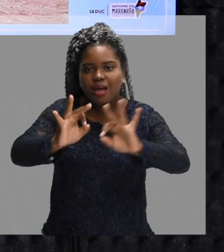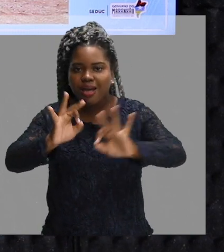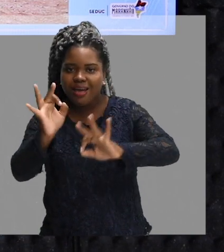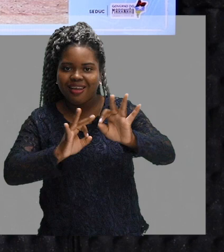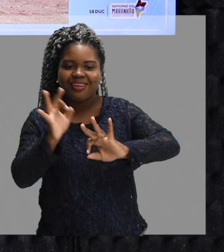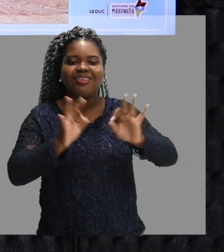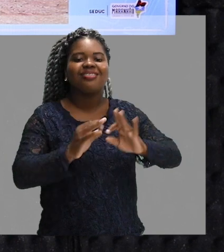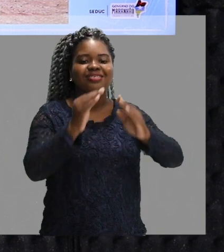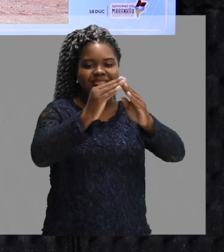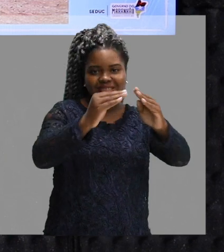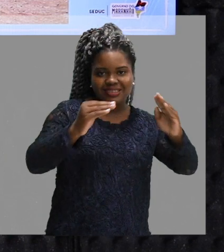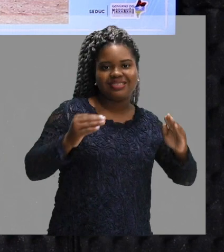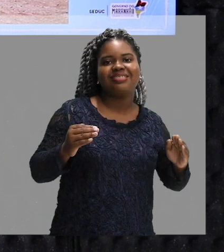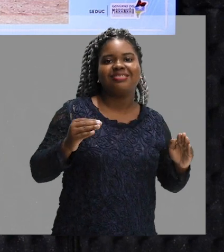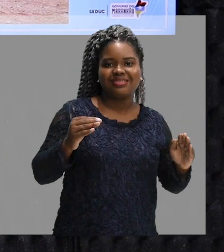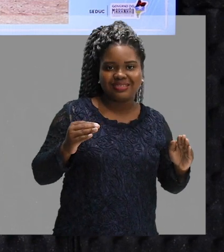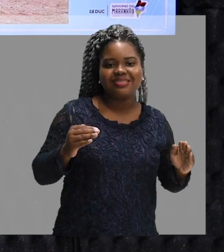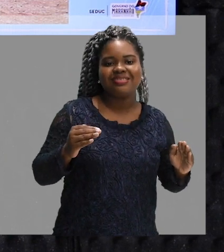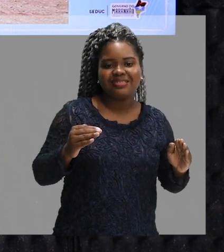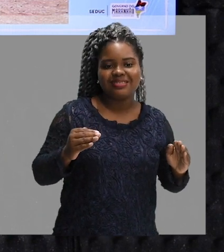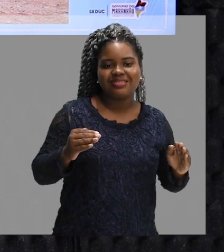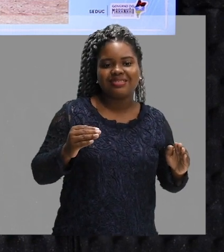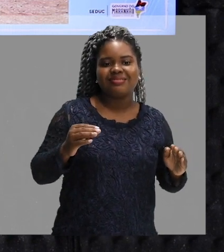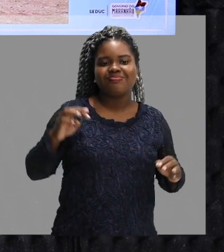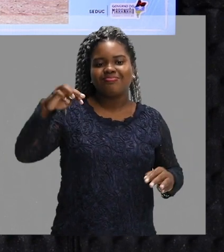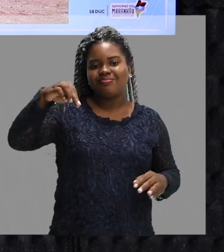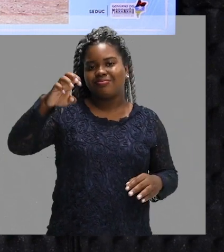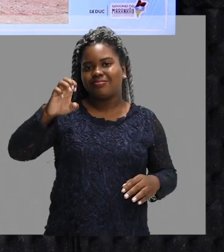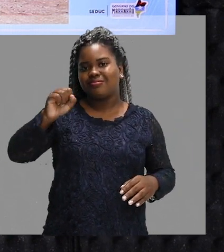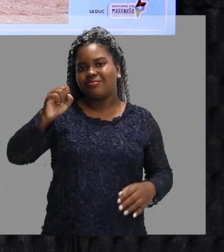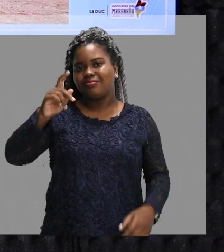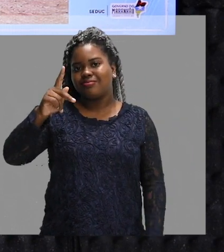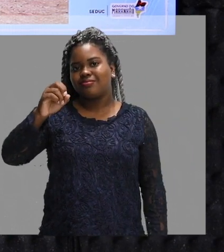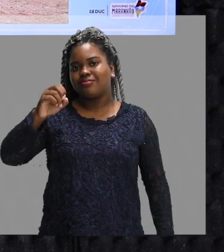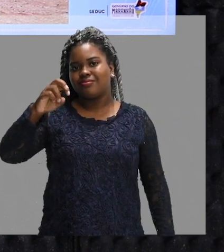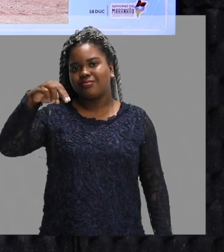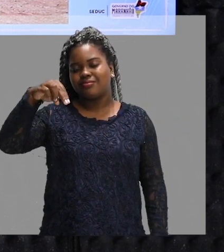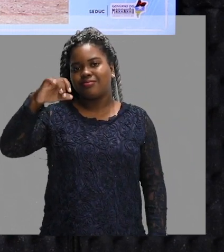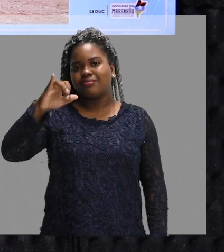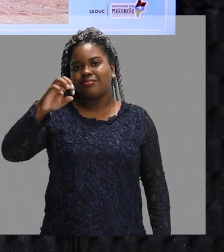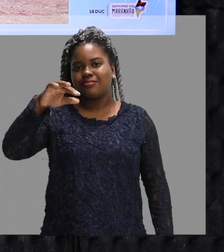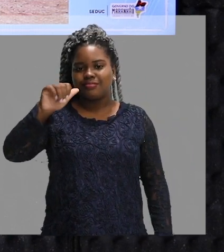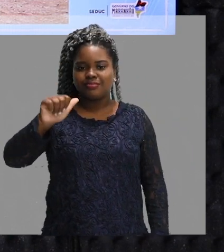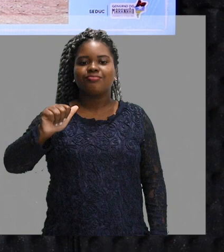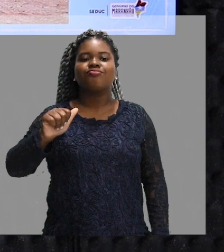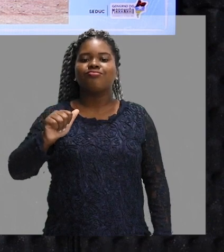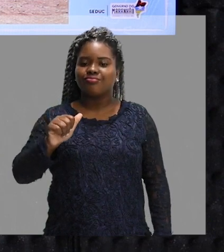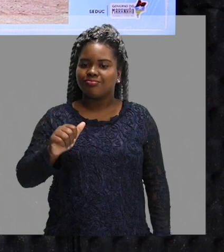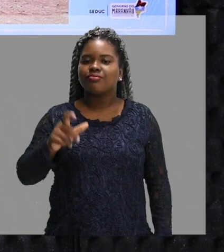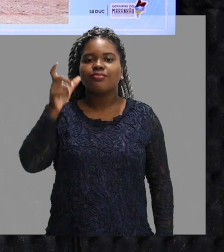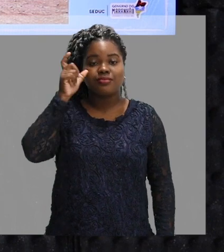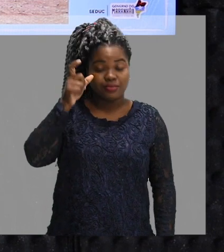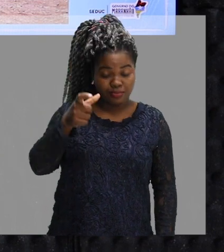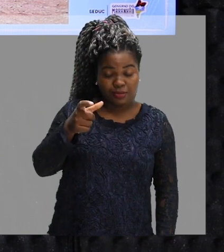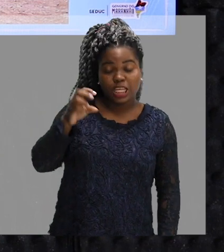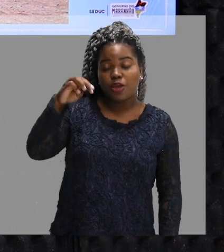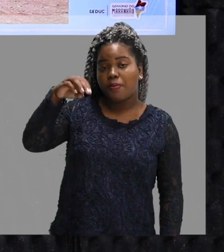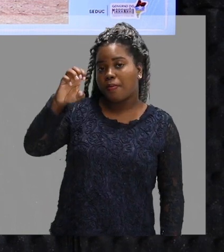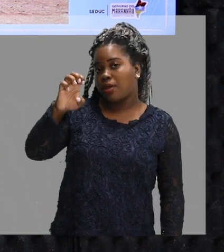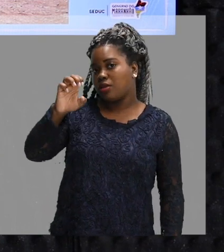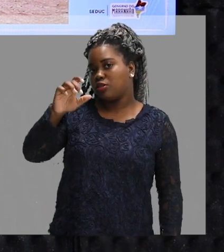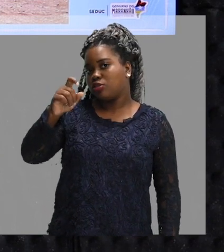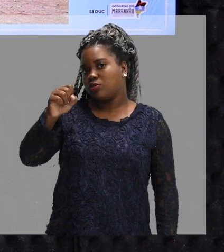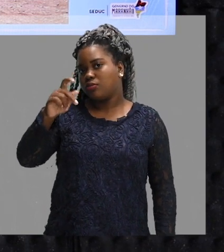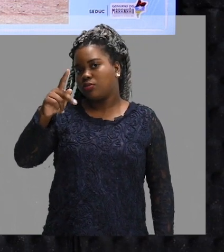até que eles conseguissem isso aqui. Essa aqui talvez tenha sido a construção mais importante dos mesopotâmicos. E uma coisa interessante sobre a Mesopotâmia,